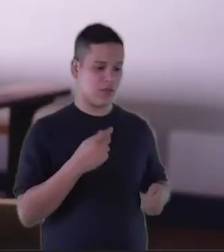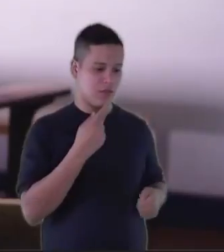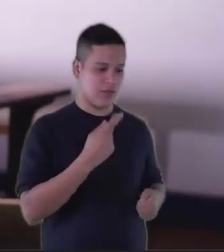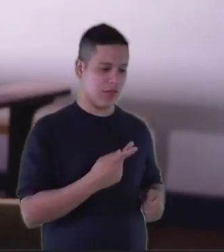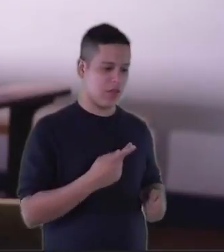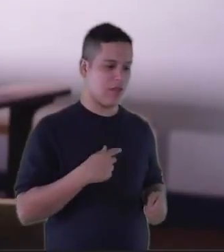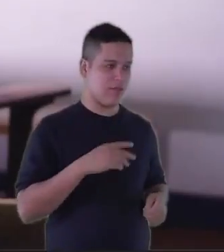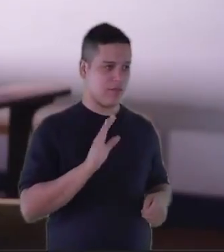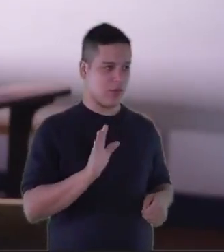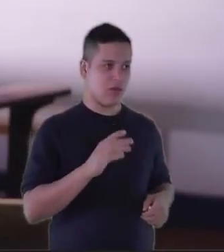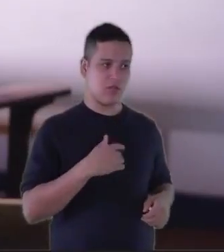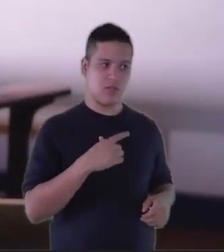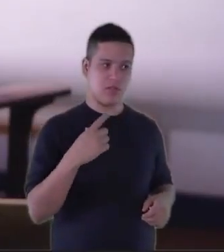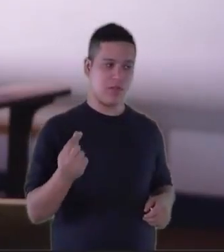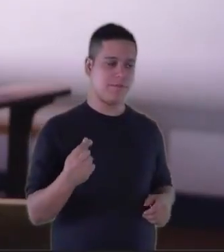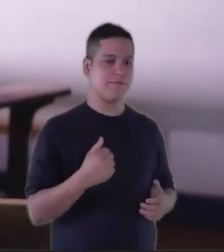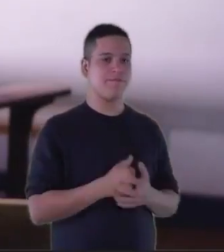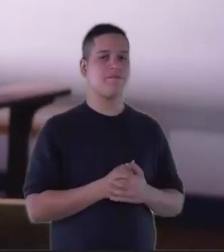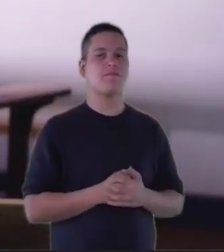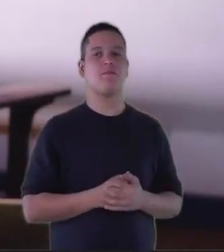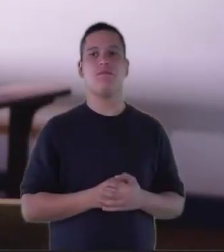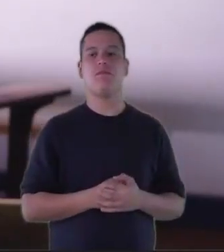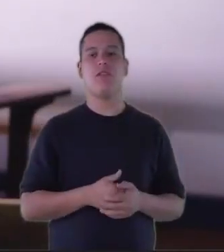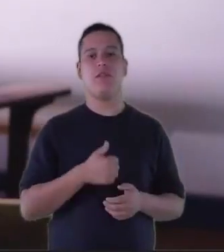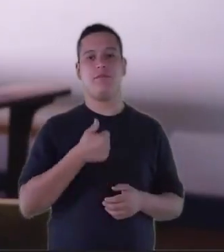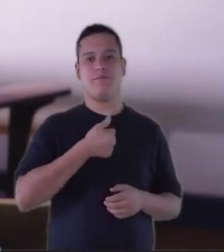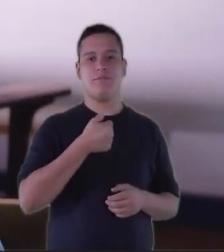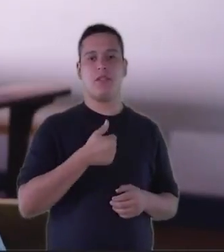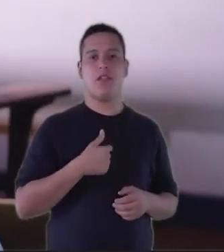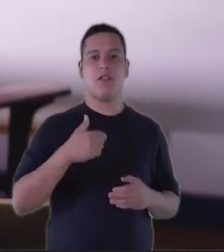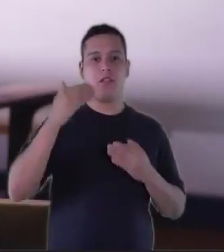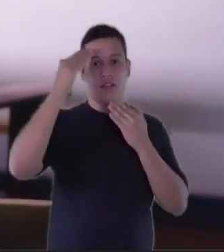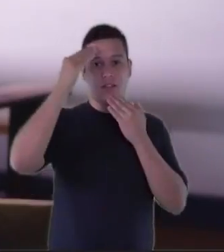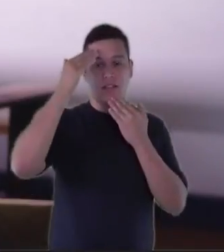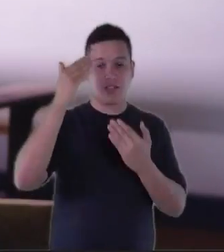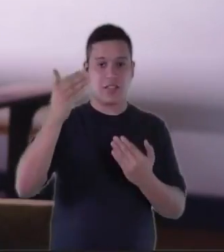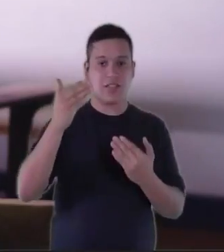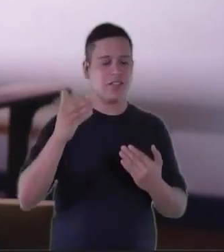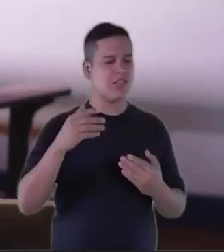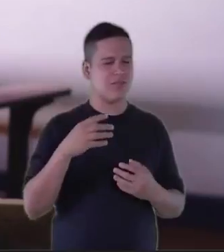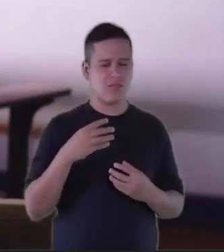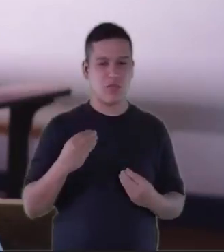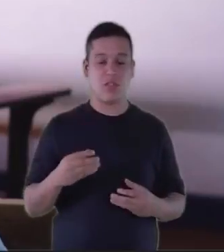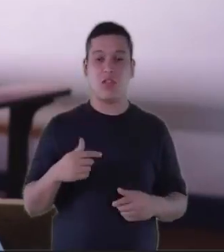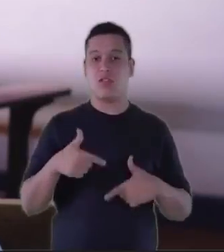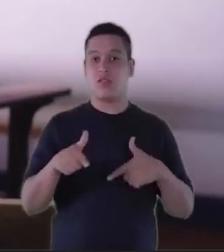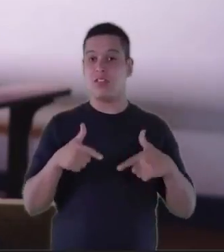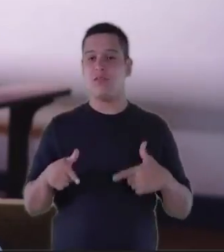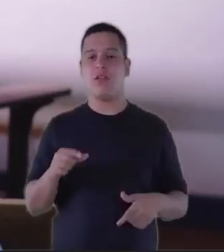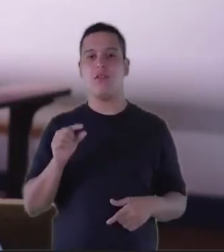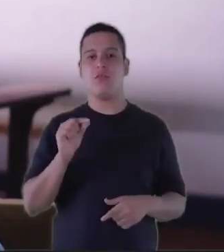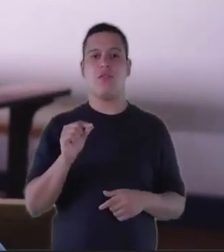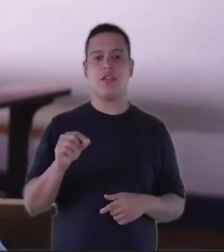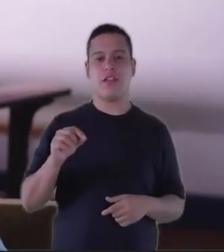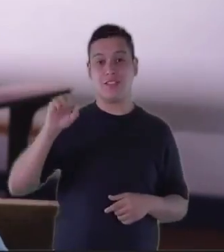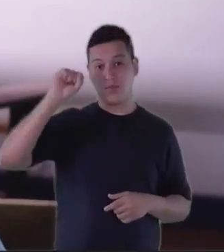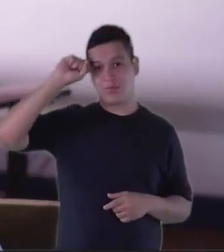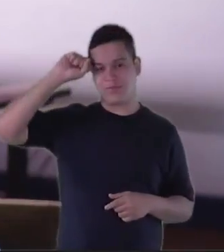não saiam não, tá? Primeiro, agradecer imensamente ao trabalho do